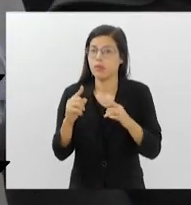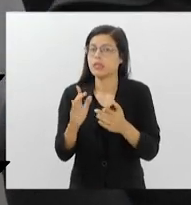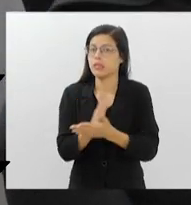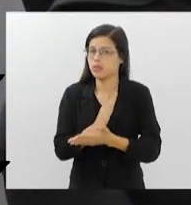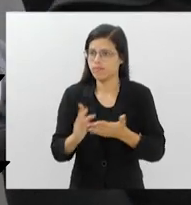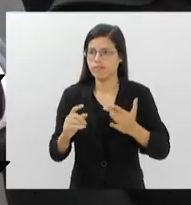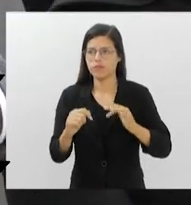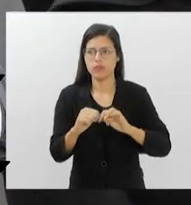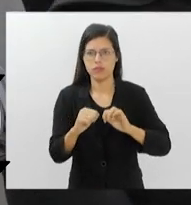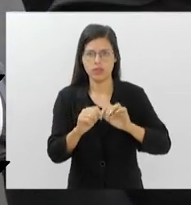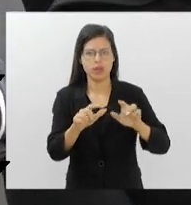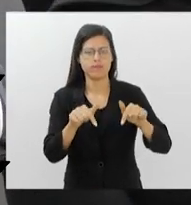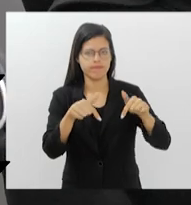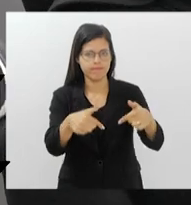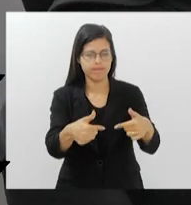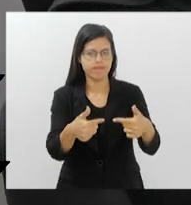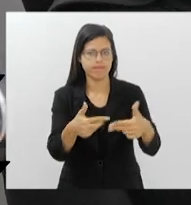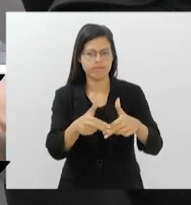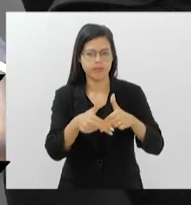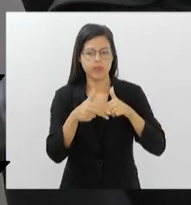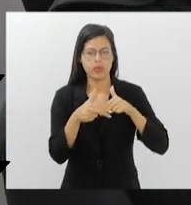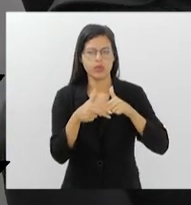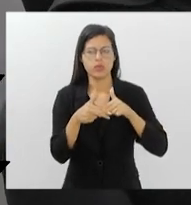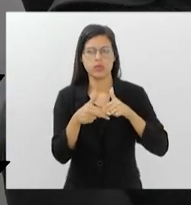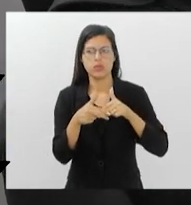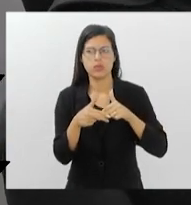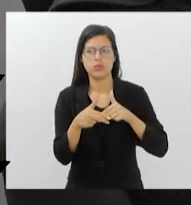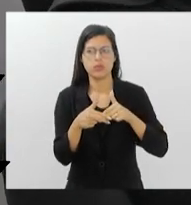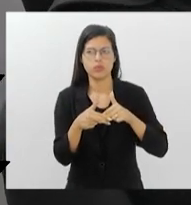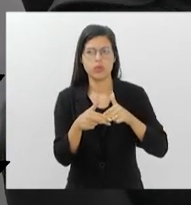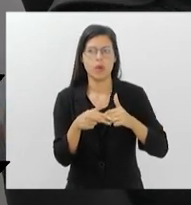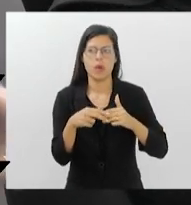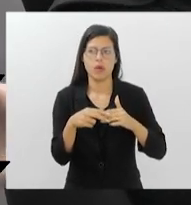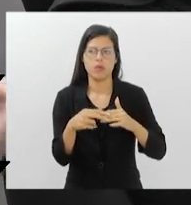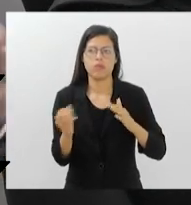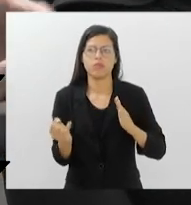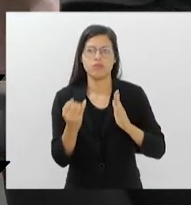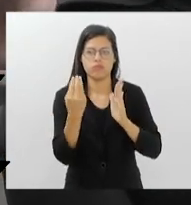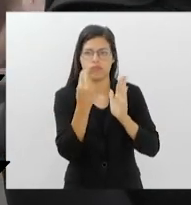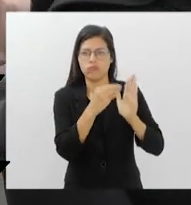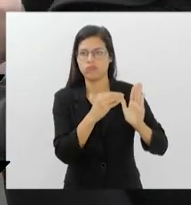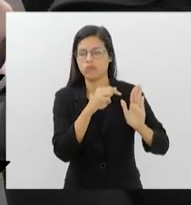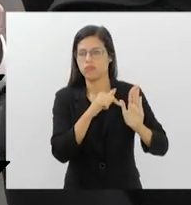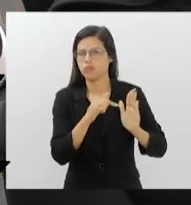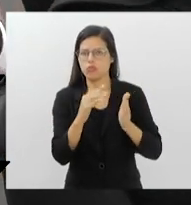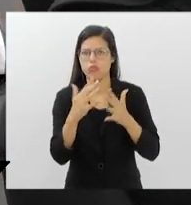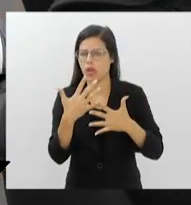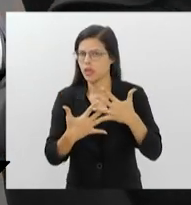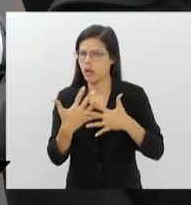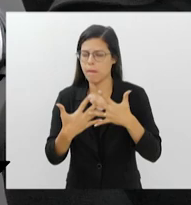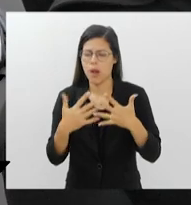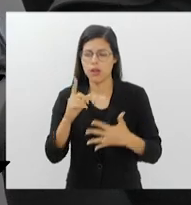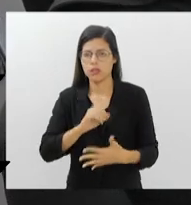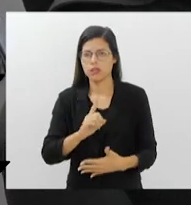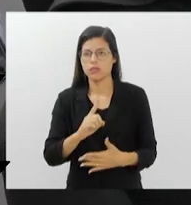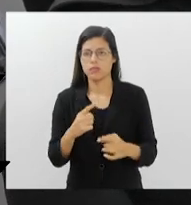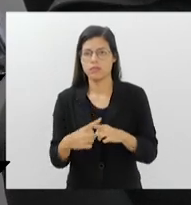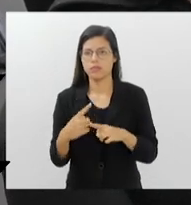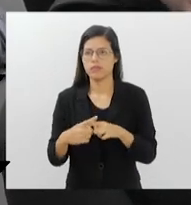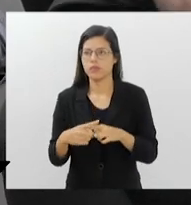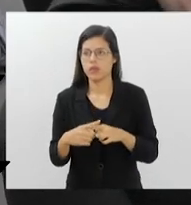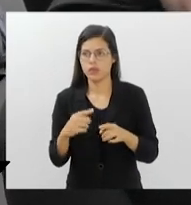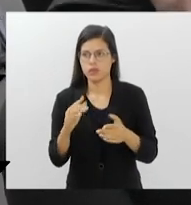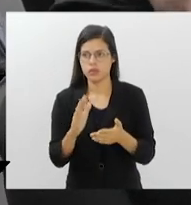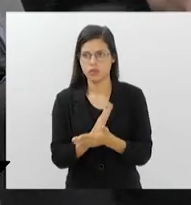acho que nesse sentido que eh nesse permitir que esteja aqui né não atrapalha até porque a gente tem em alguns casos